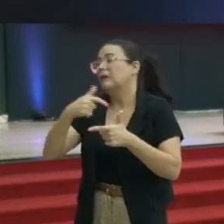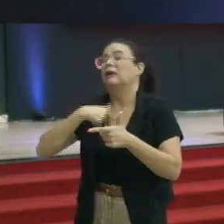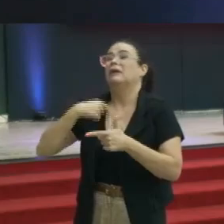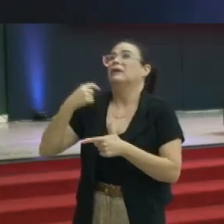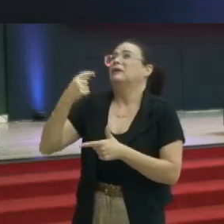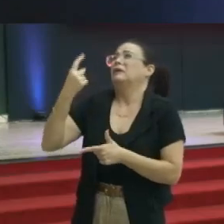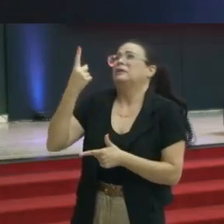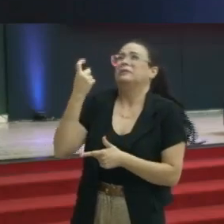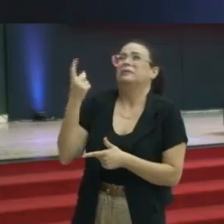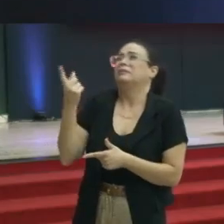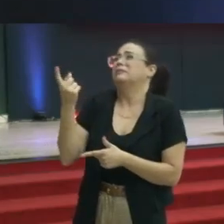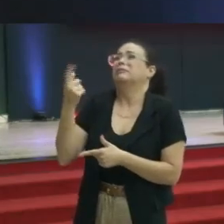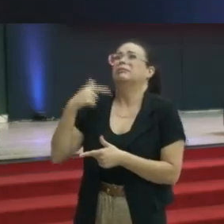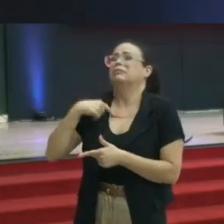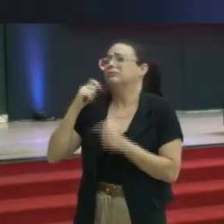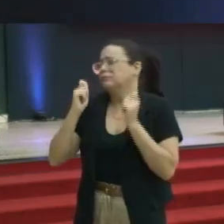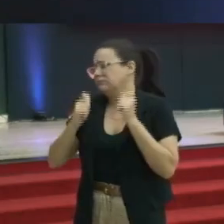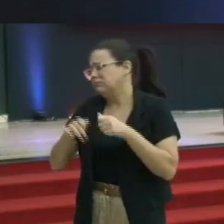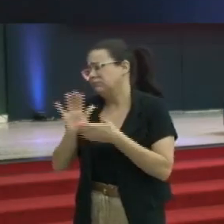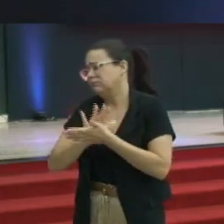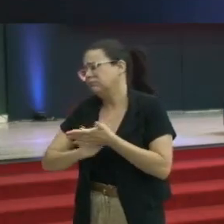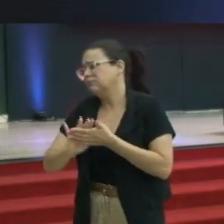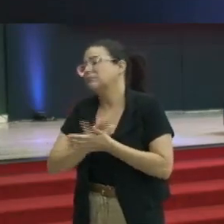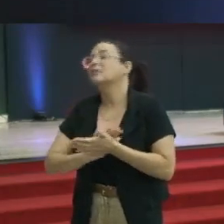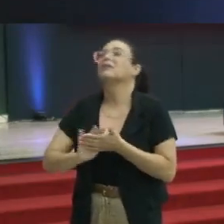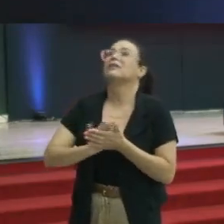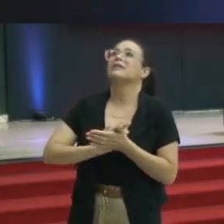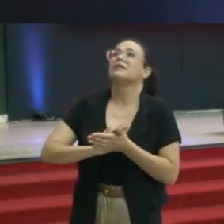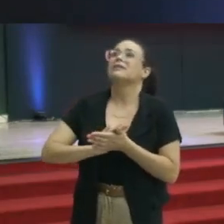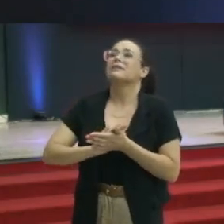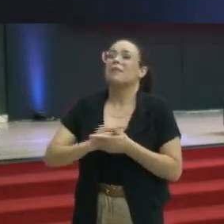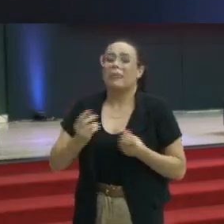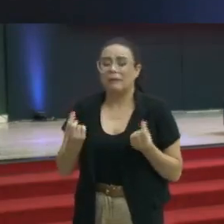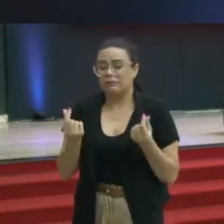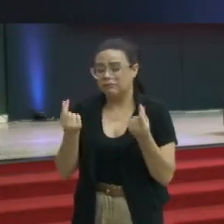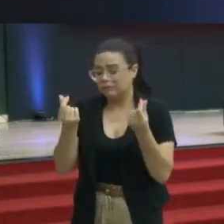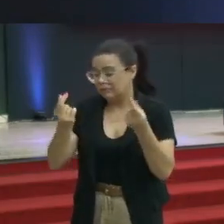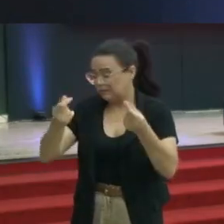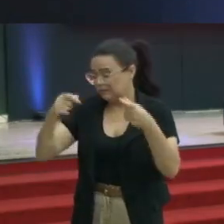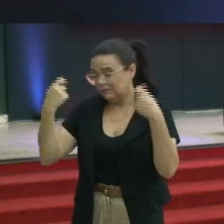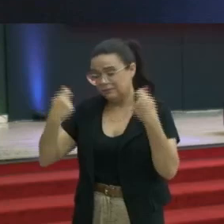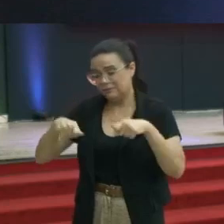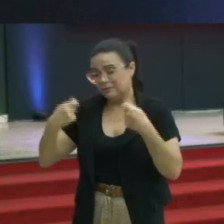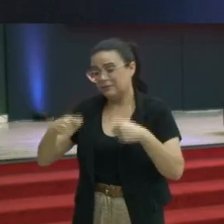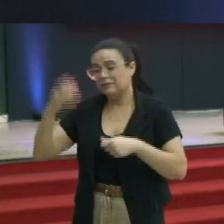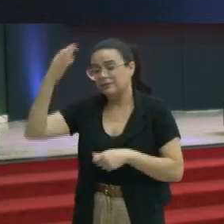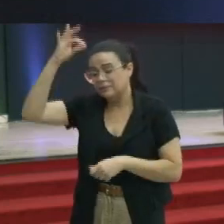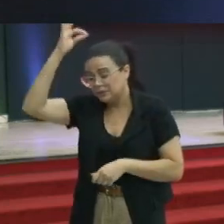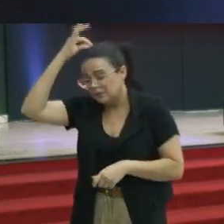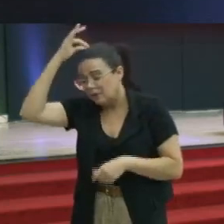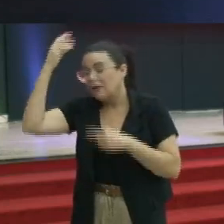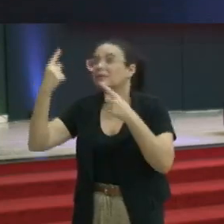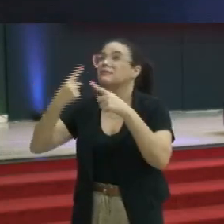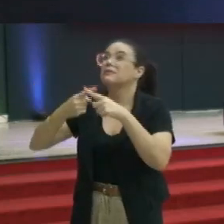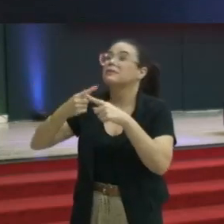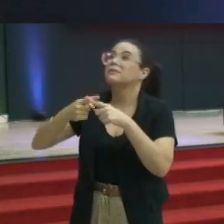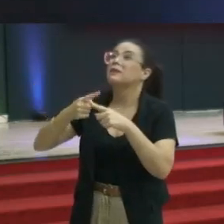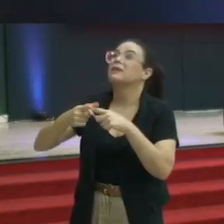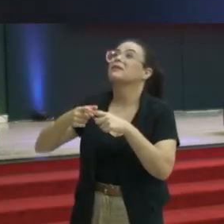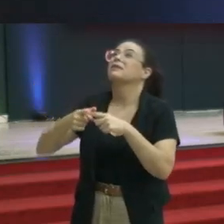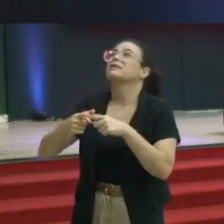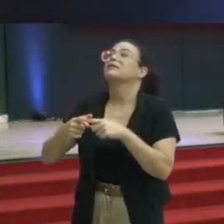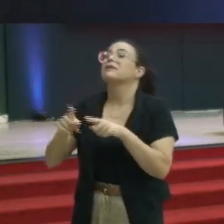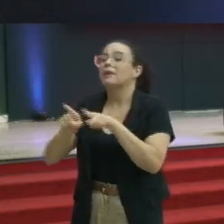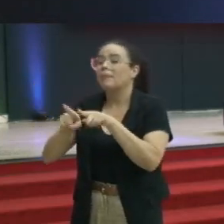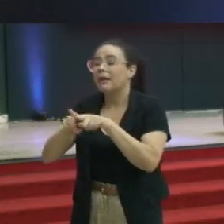de resolver o meu problema financeiro. Eu não dou conta de resolver o meu problema espiritual. Hoje à noite